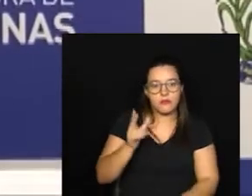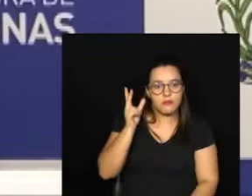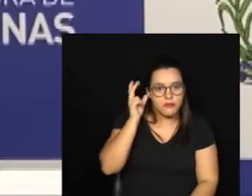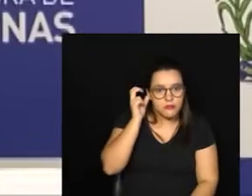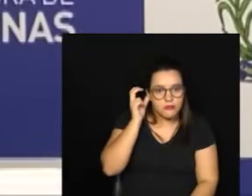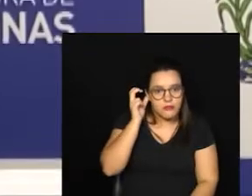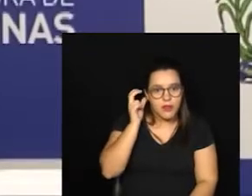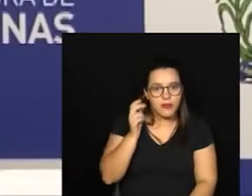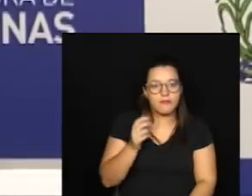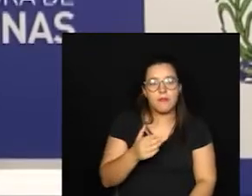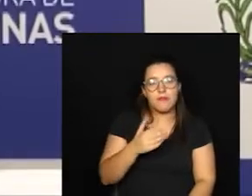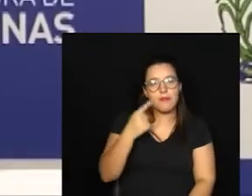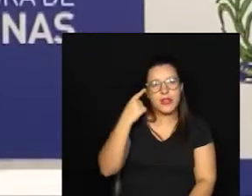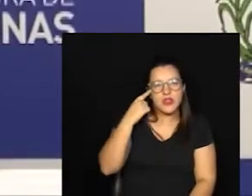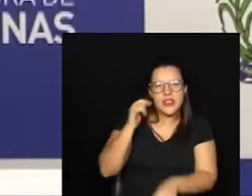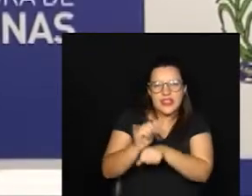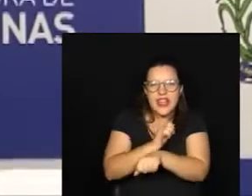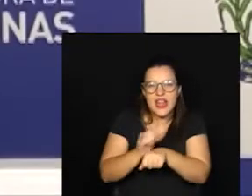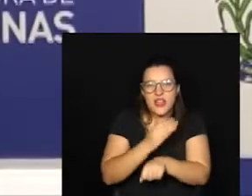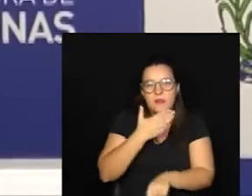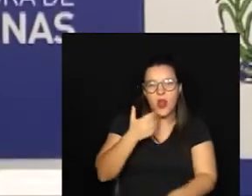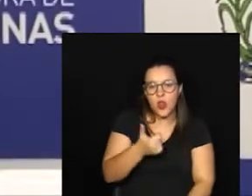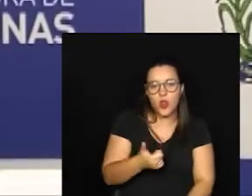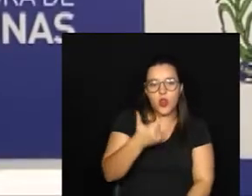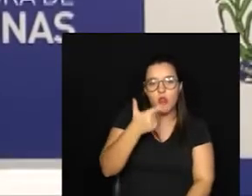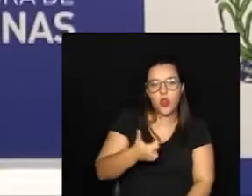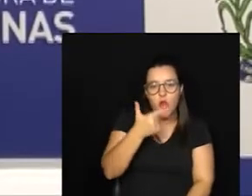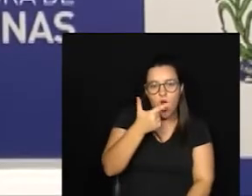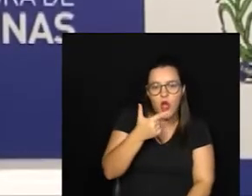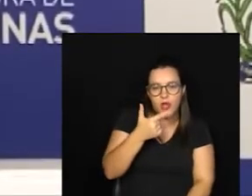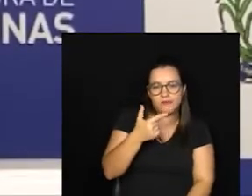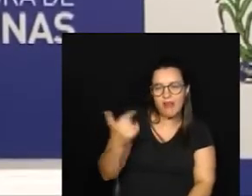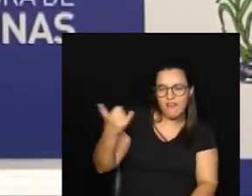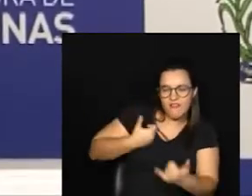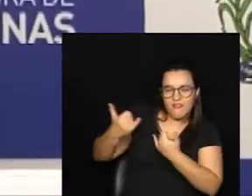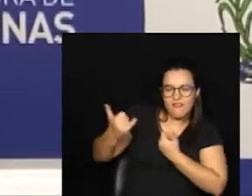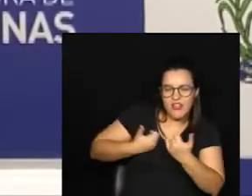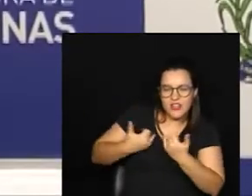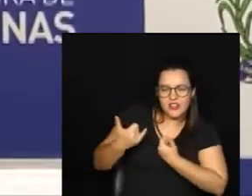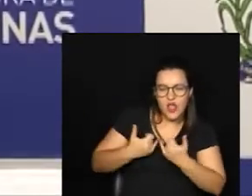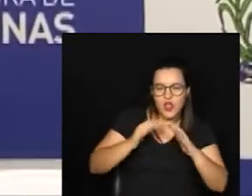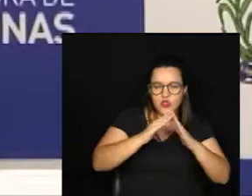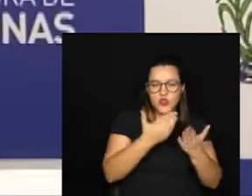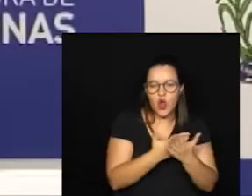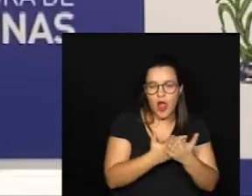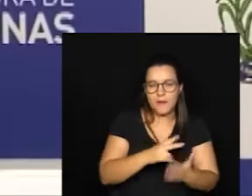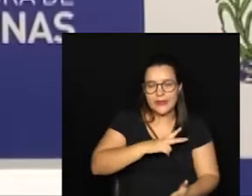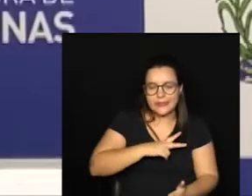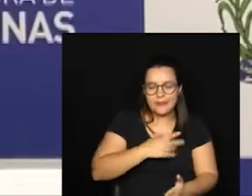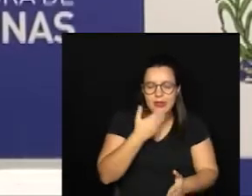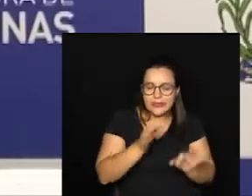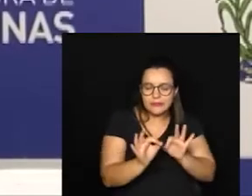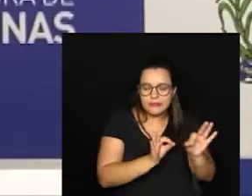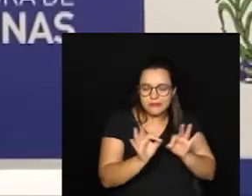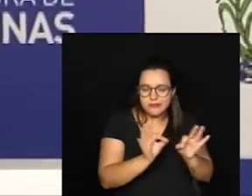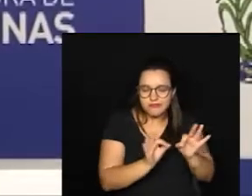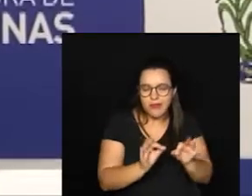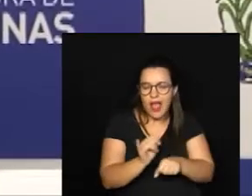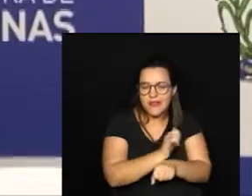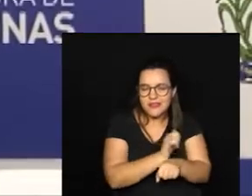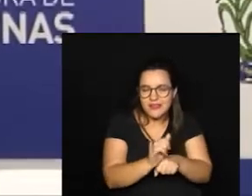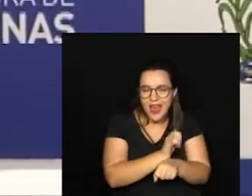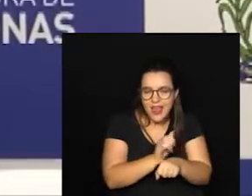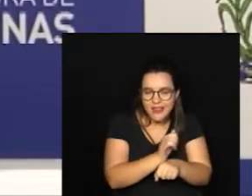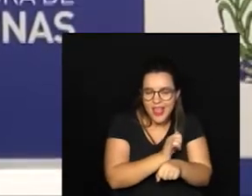deixar para depois do dia 12, né? Já ouvi comentários de escolas particulares que essa semana elas vão se